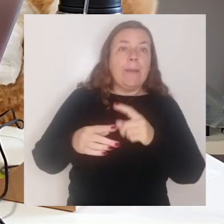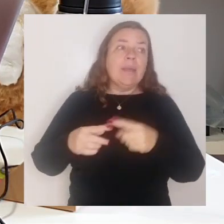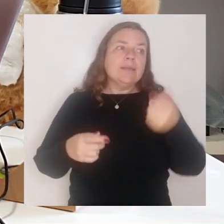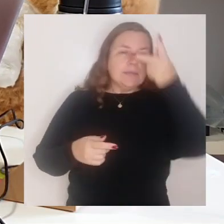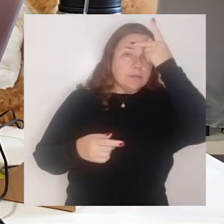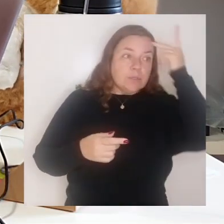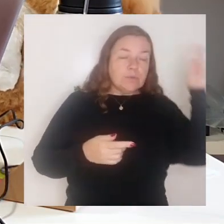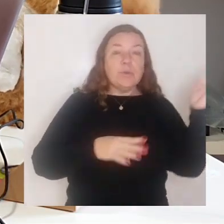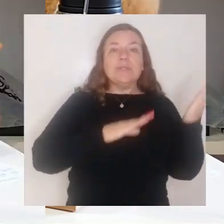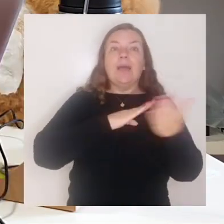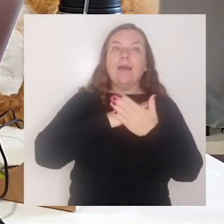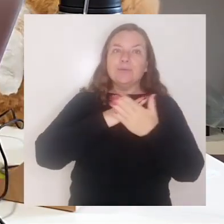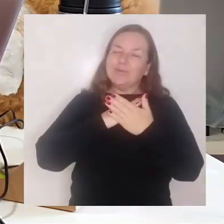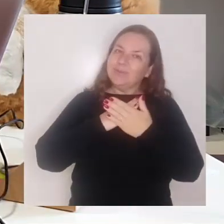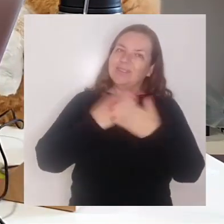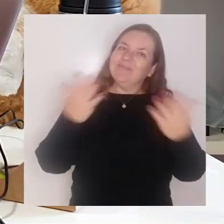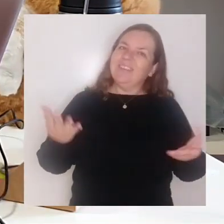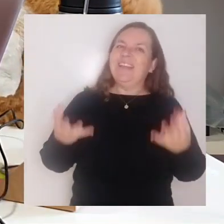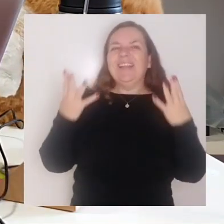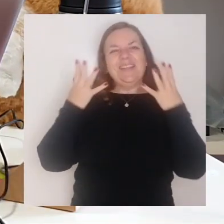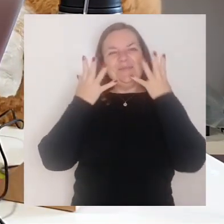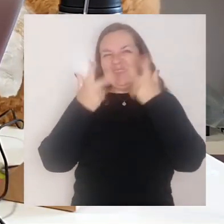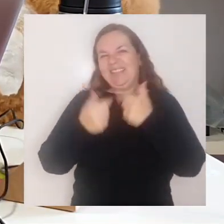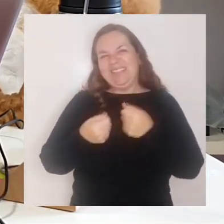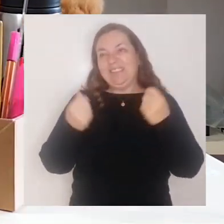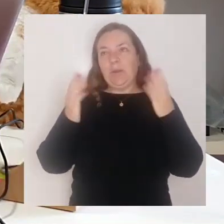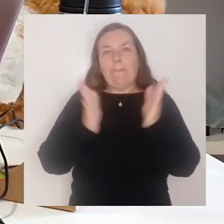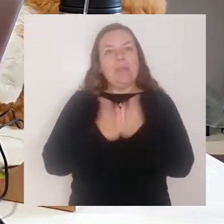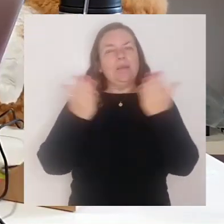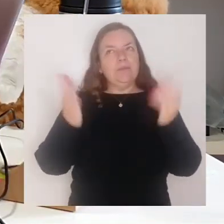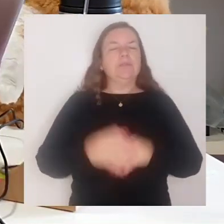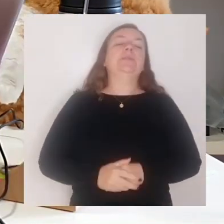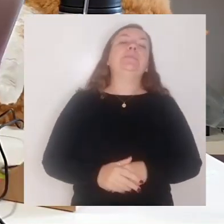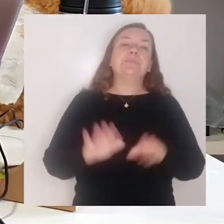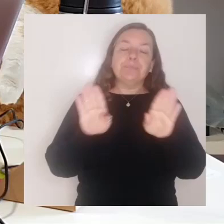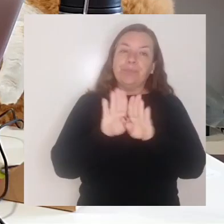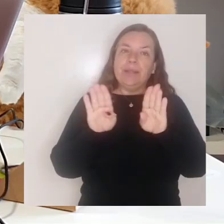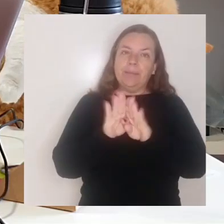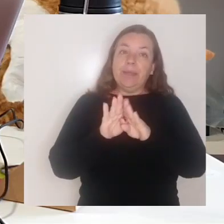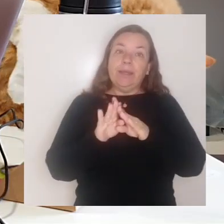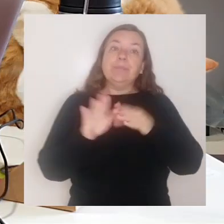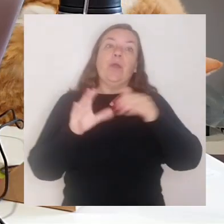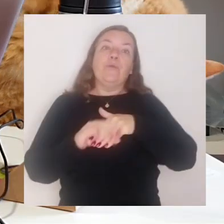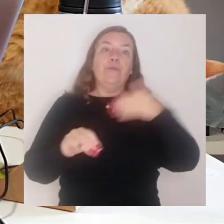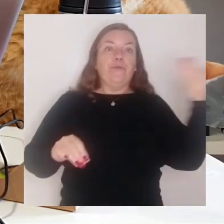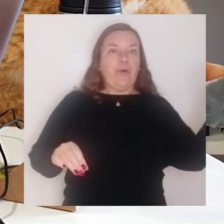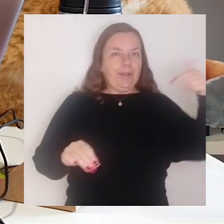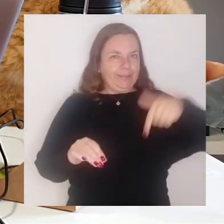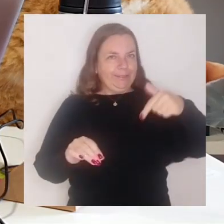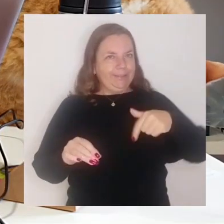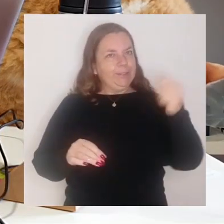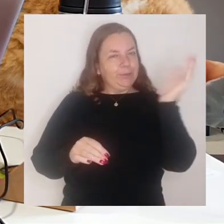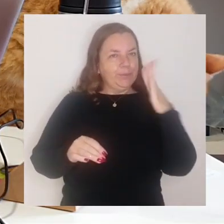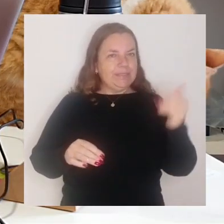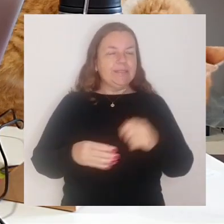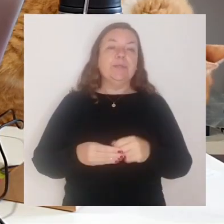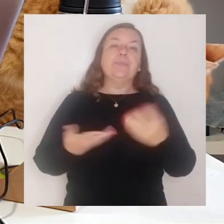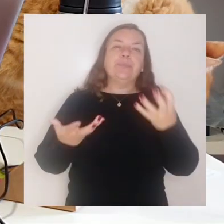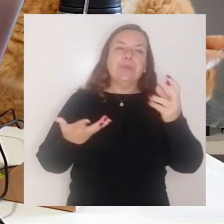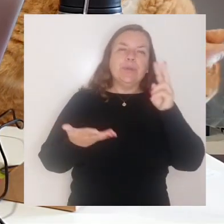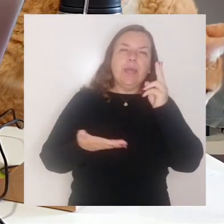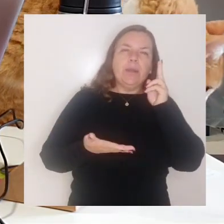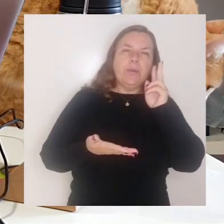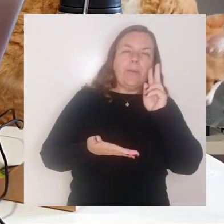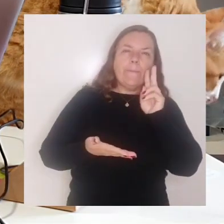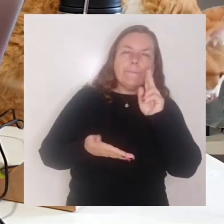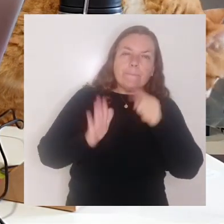produzir os alimentos. Uma iniciativa sensacional. Ainda falando em notícia internacional, quero mostrar para vocês um vídeo